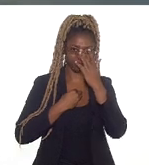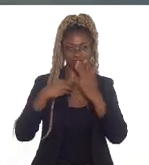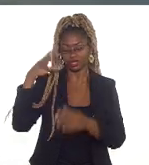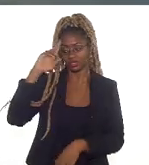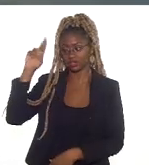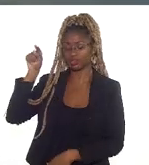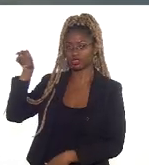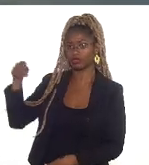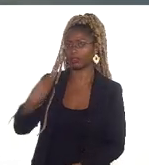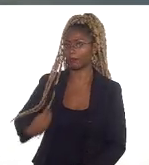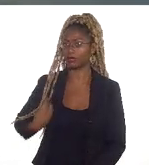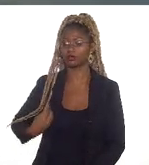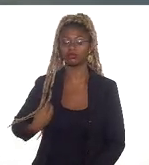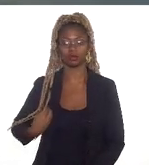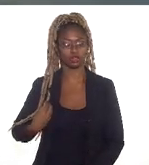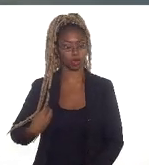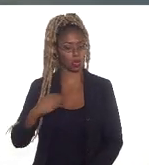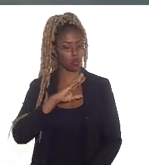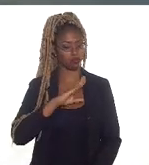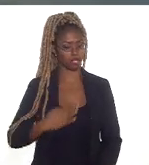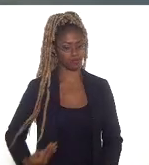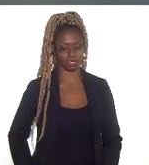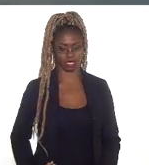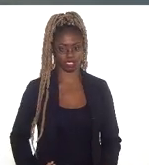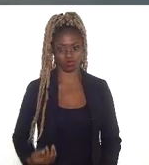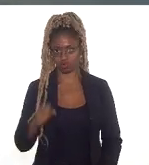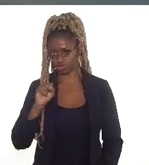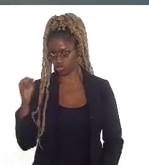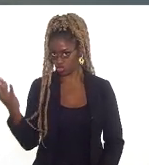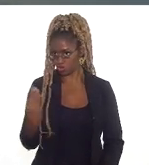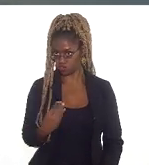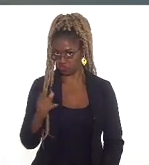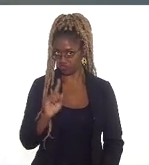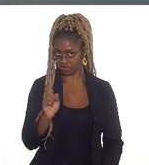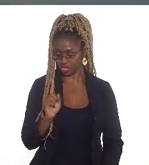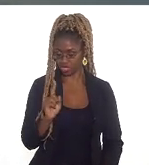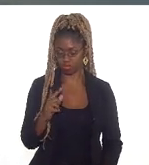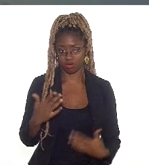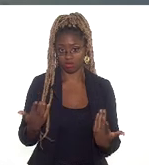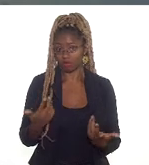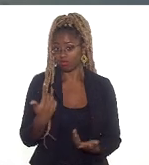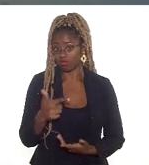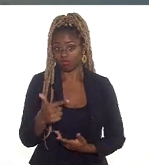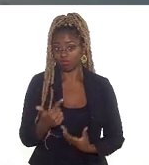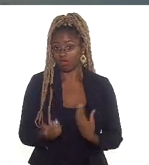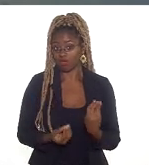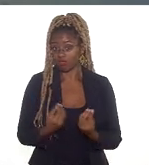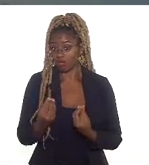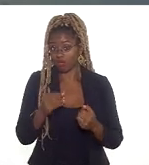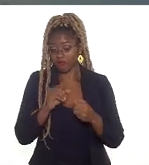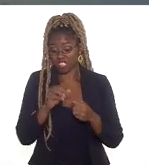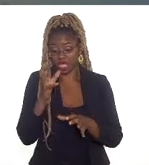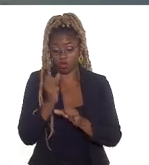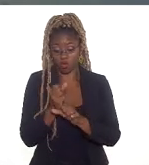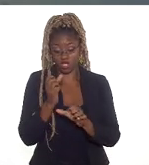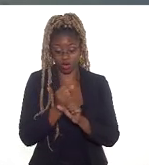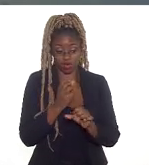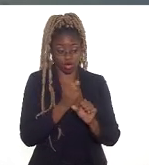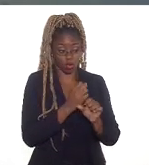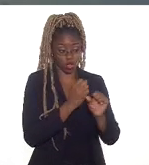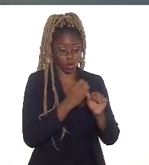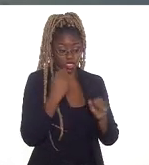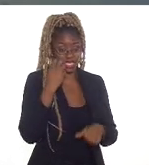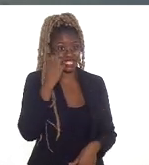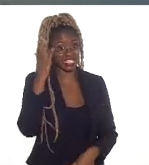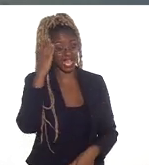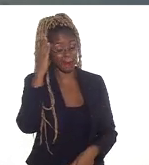Superintendência de Participações Governamentais, eu não tenho como fazer a contabilização das